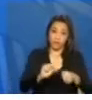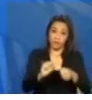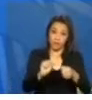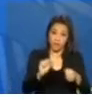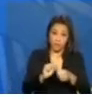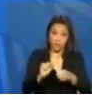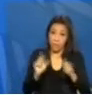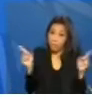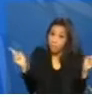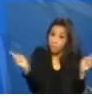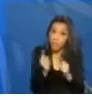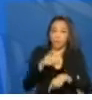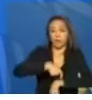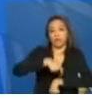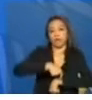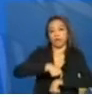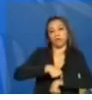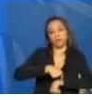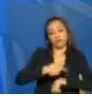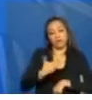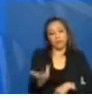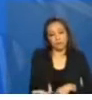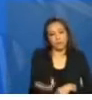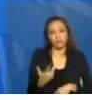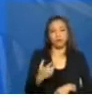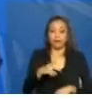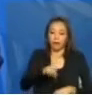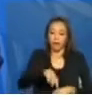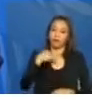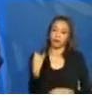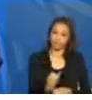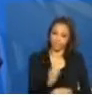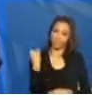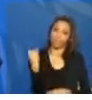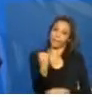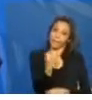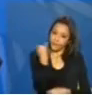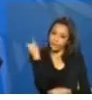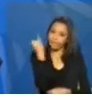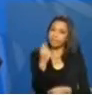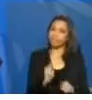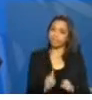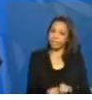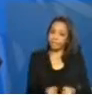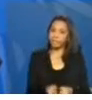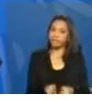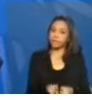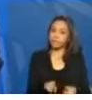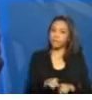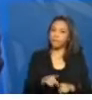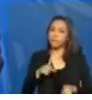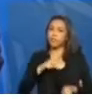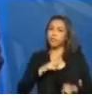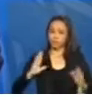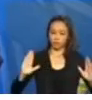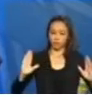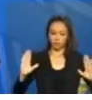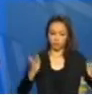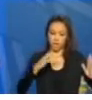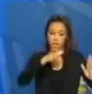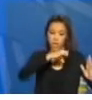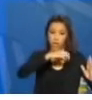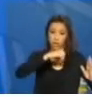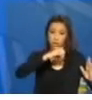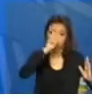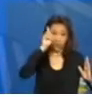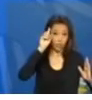no menor tempo. Mas é muito relevante que nós temos, teoricamente, 90 dias para fazer